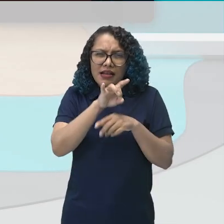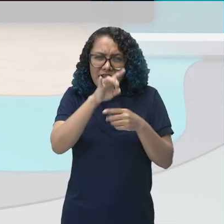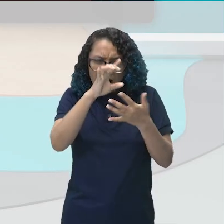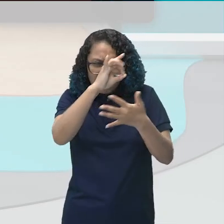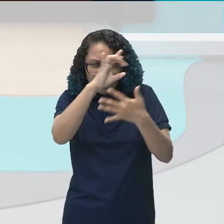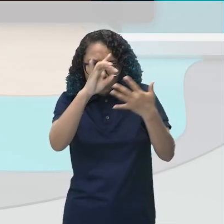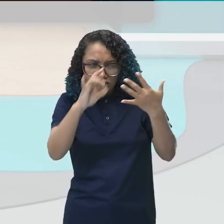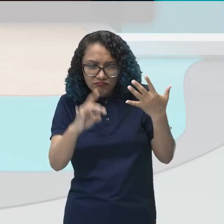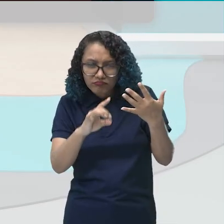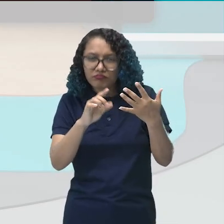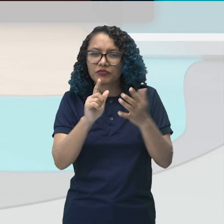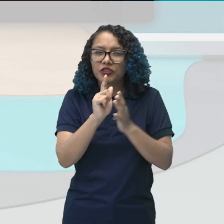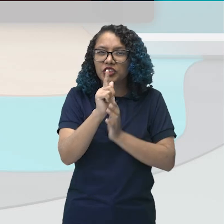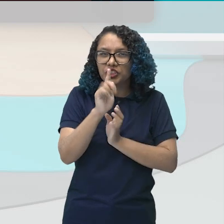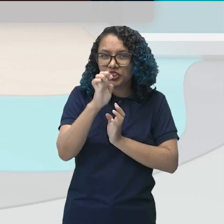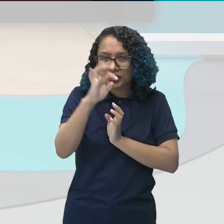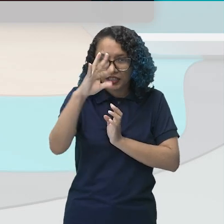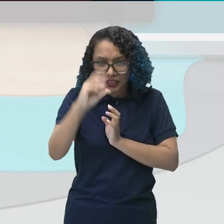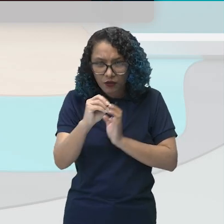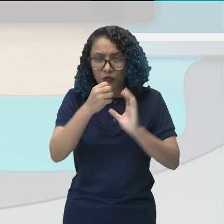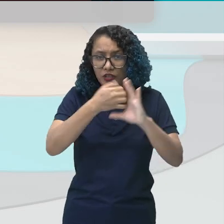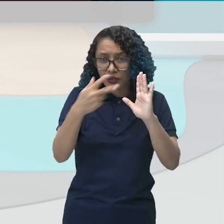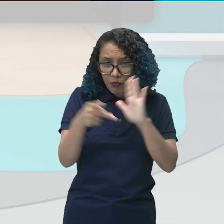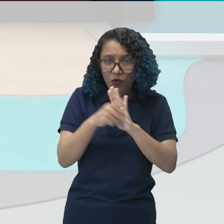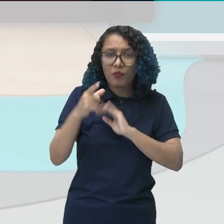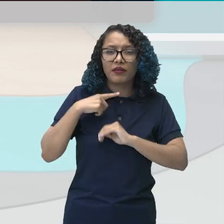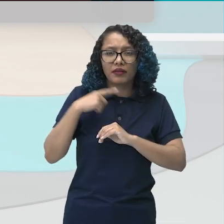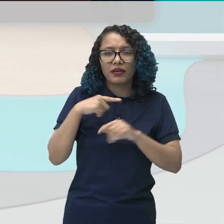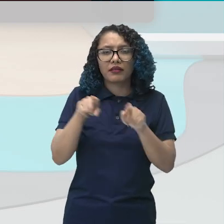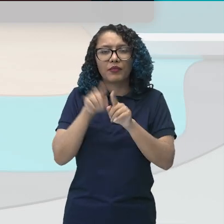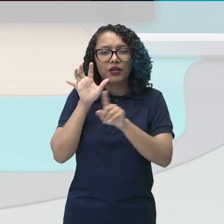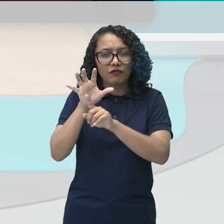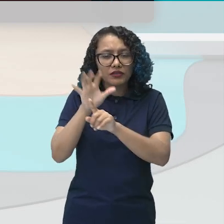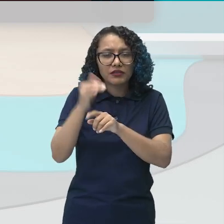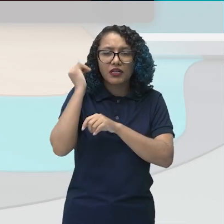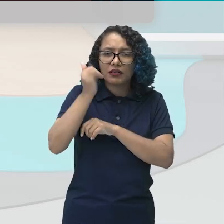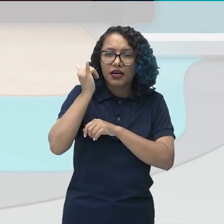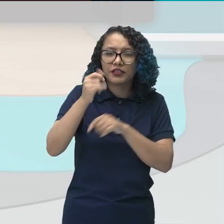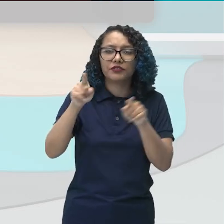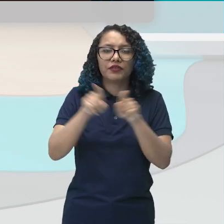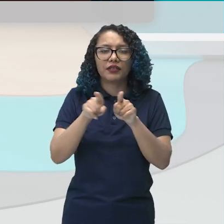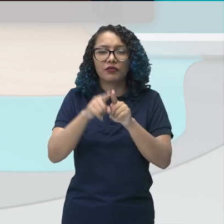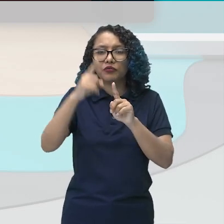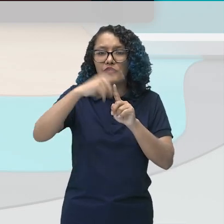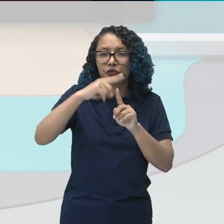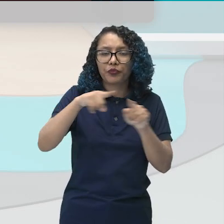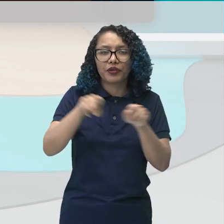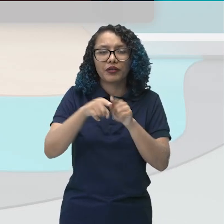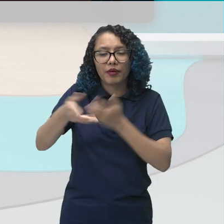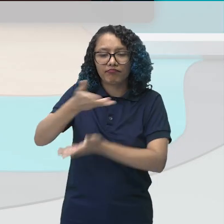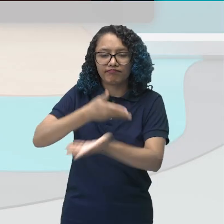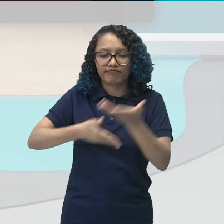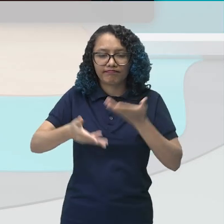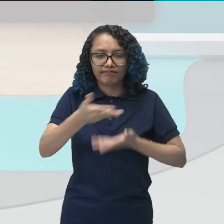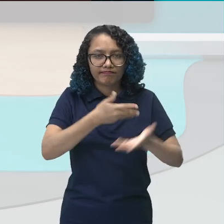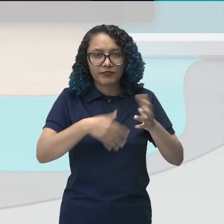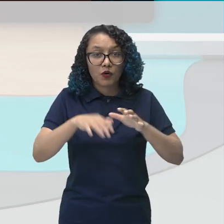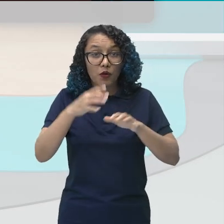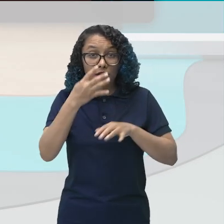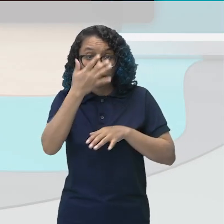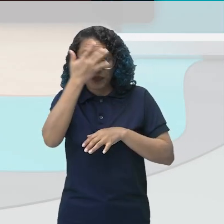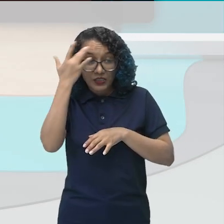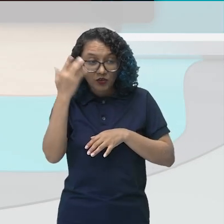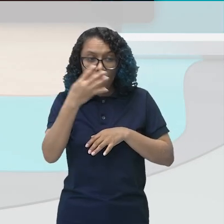gênero possui características próprias que influenciam a narrativa e o estilo e a interação com o